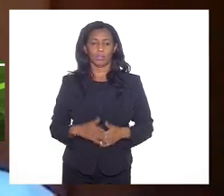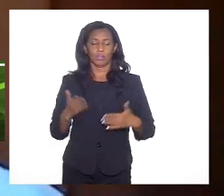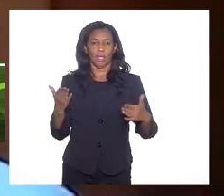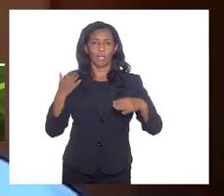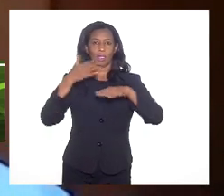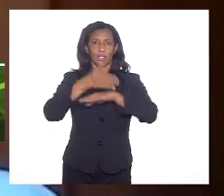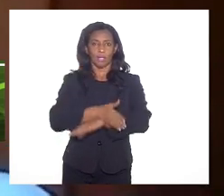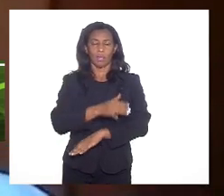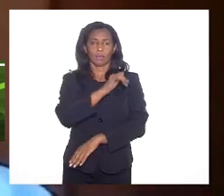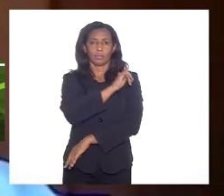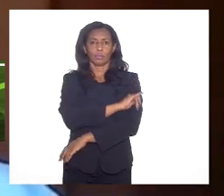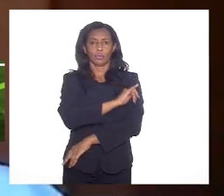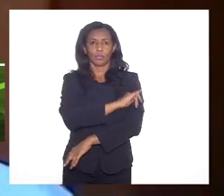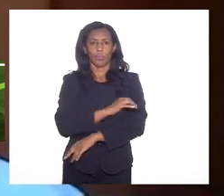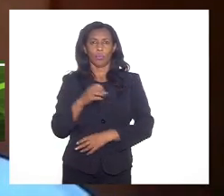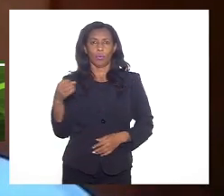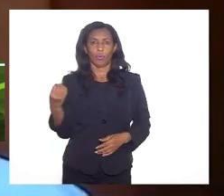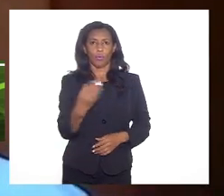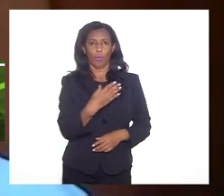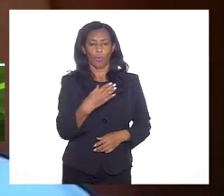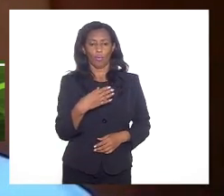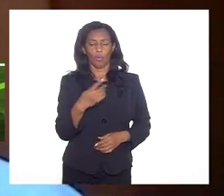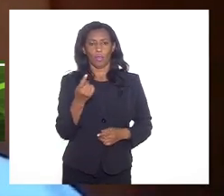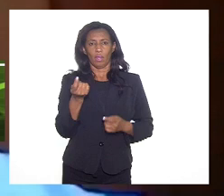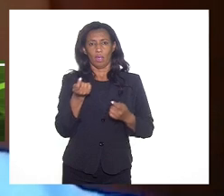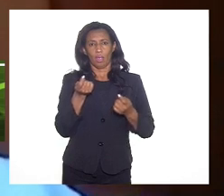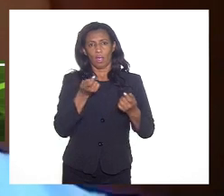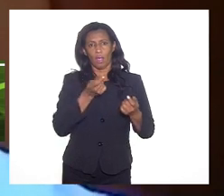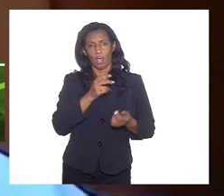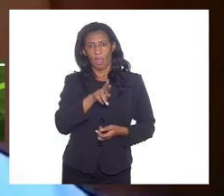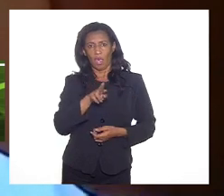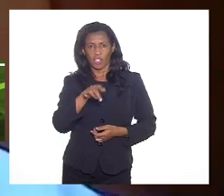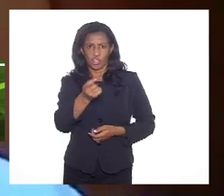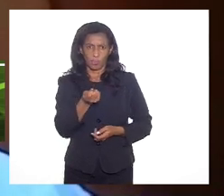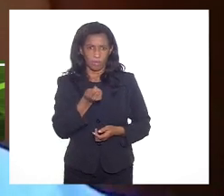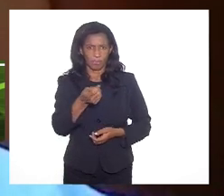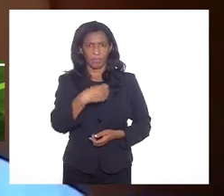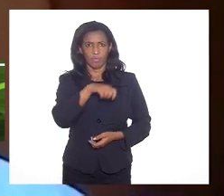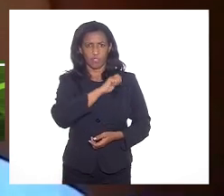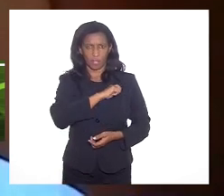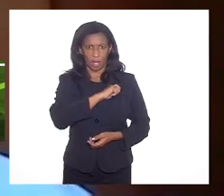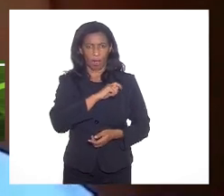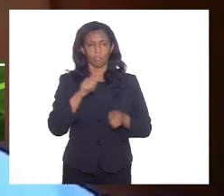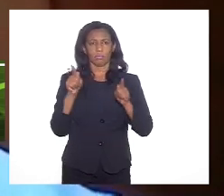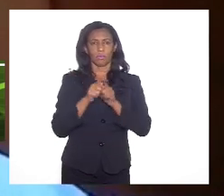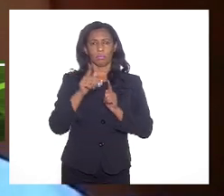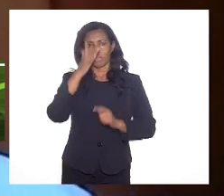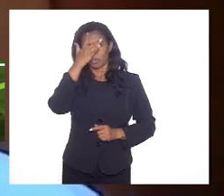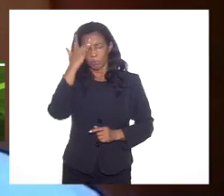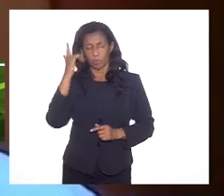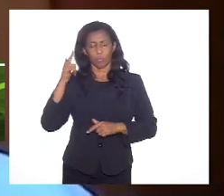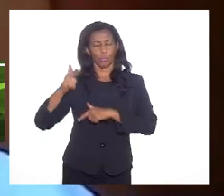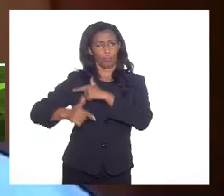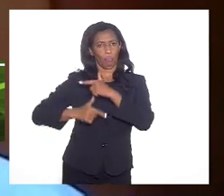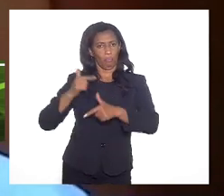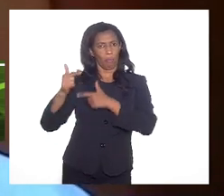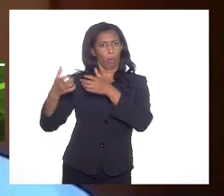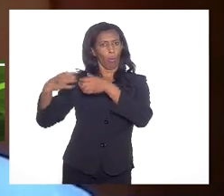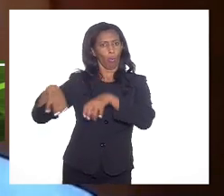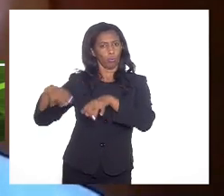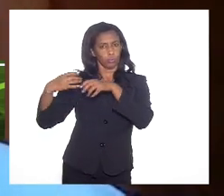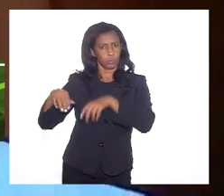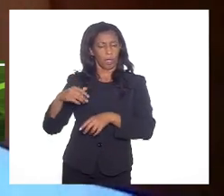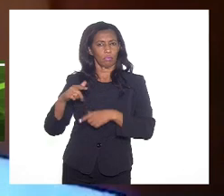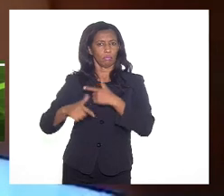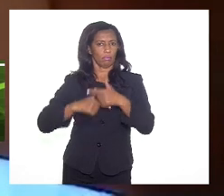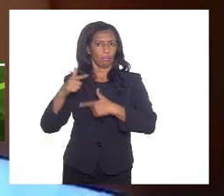entrada do Rio de Janeiro, uma nova etapa do regime de recuperação fiscal, da questão dos servidores públicos, das servidoras públicas e do serviço público